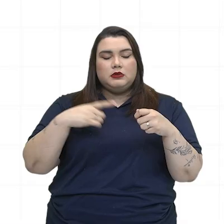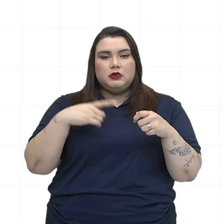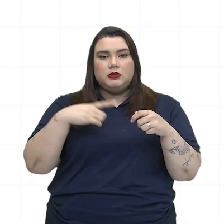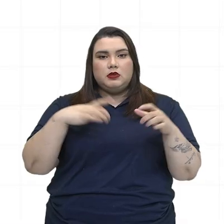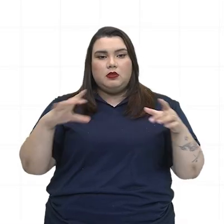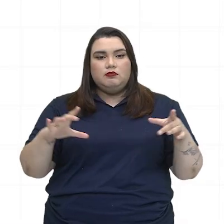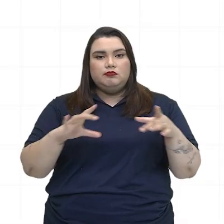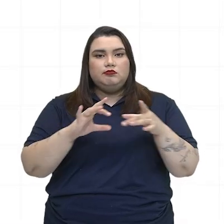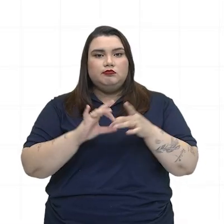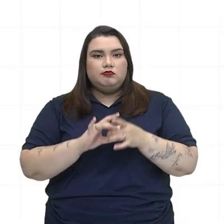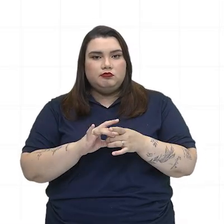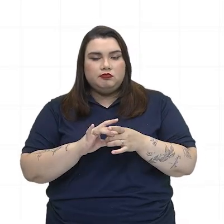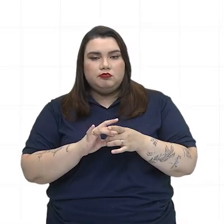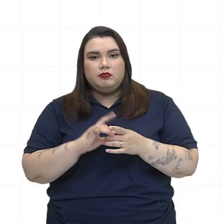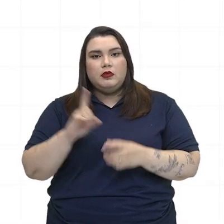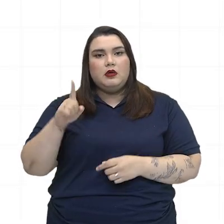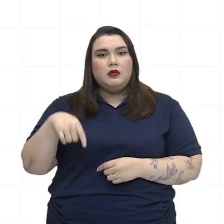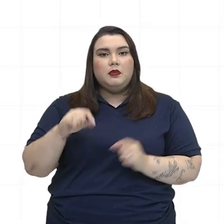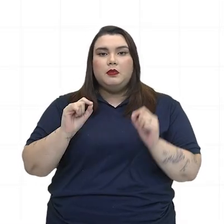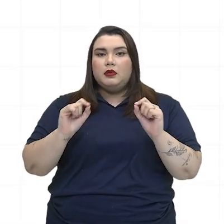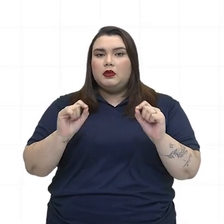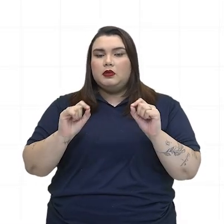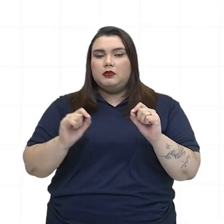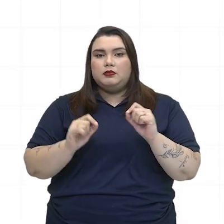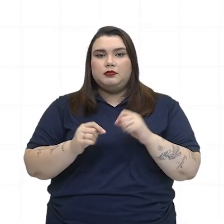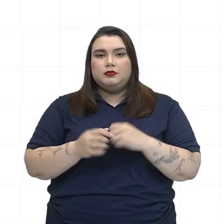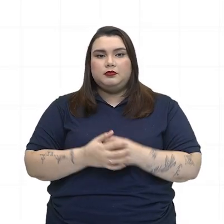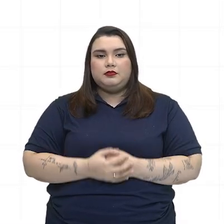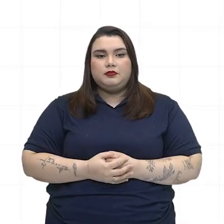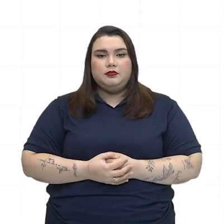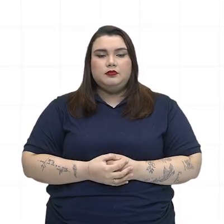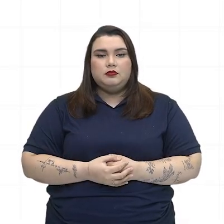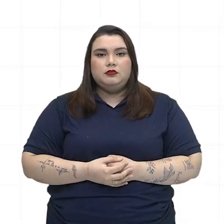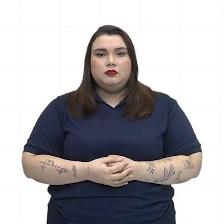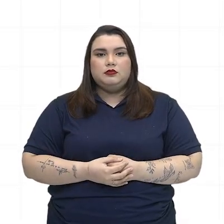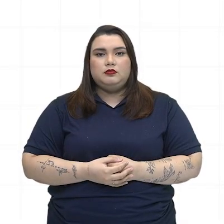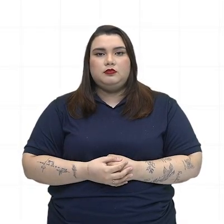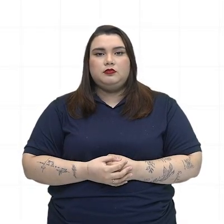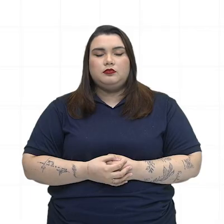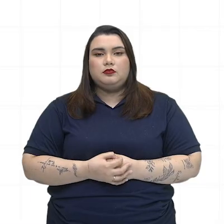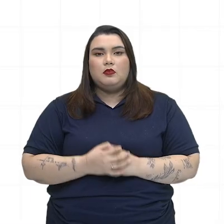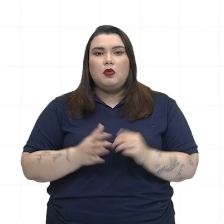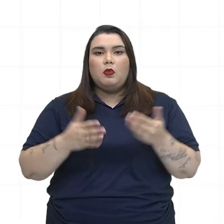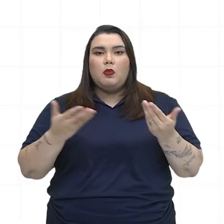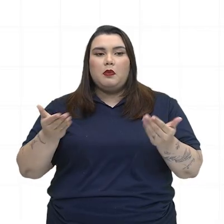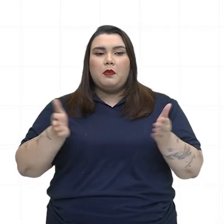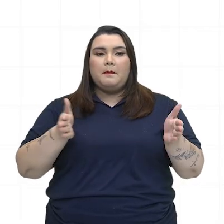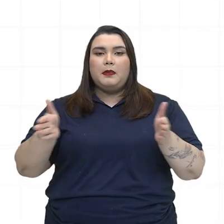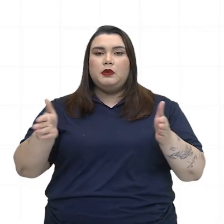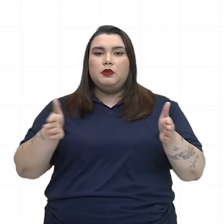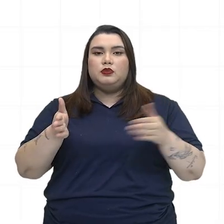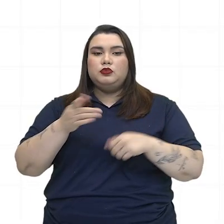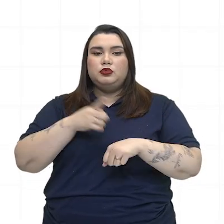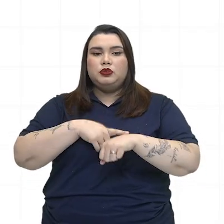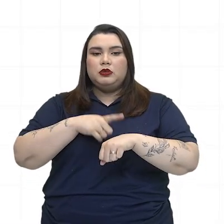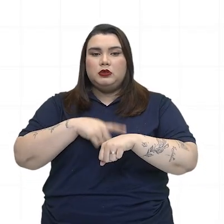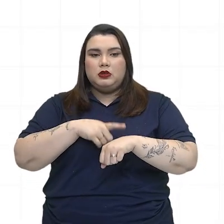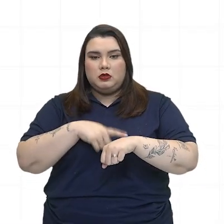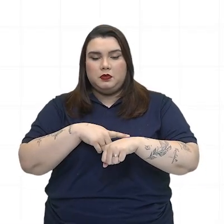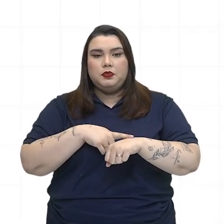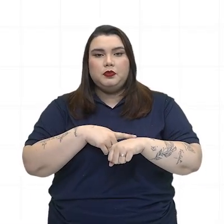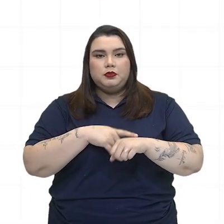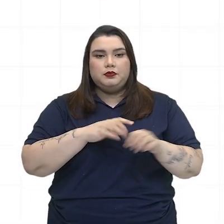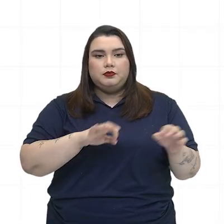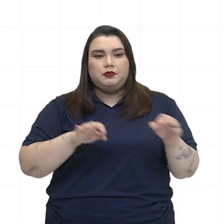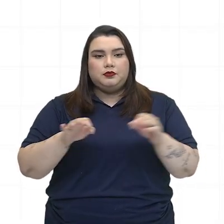ali, é o tempo, né, o espaço-tempo que foi realizado ali,